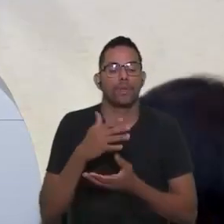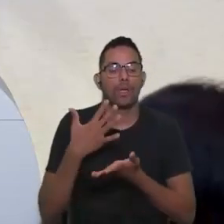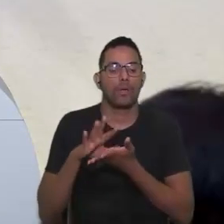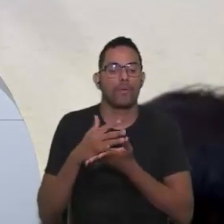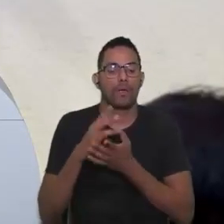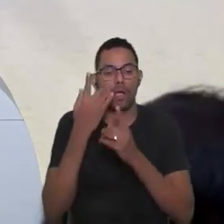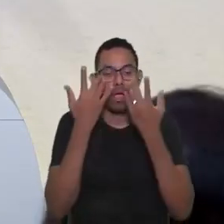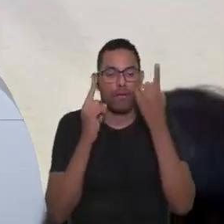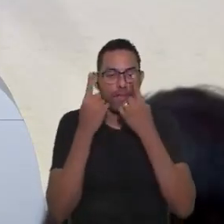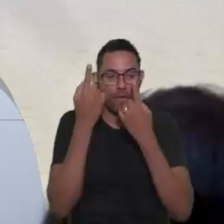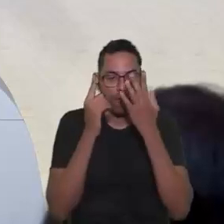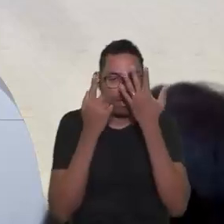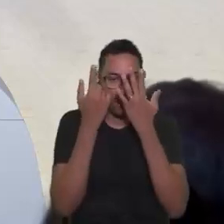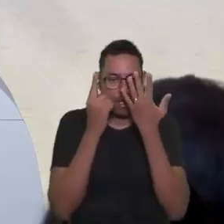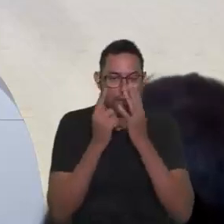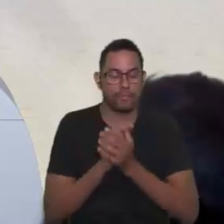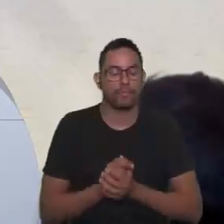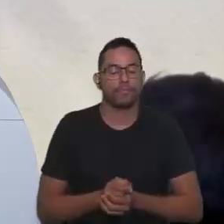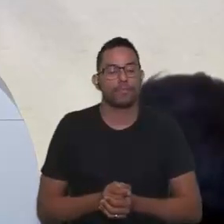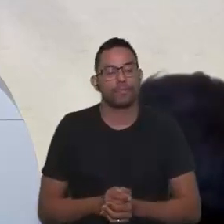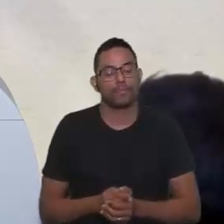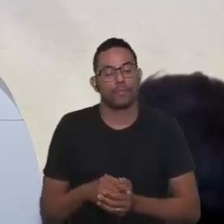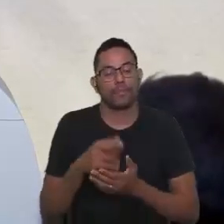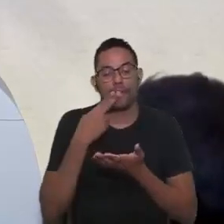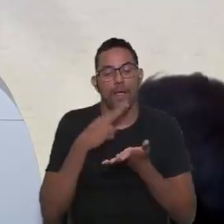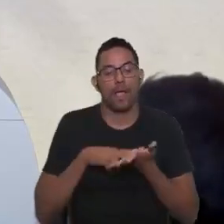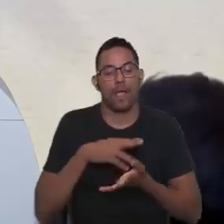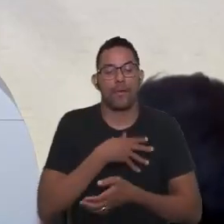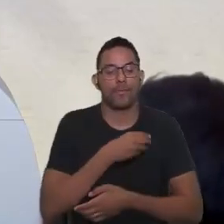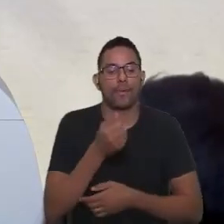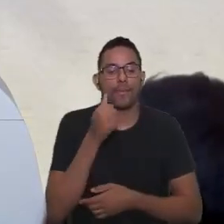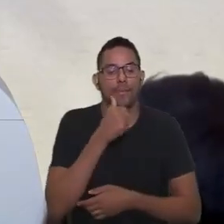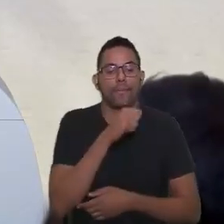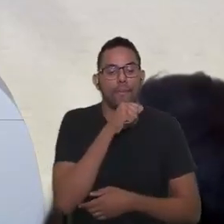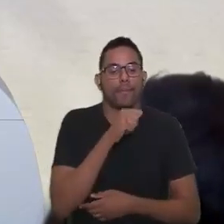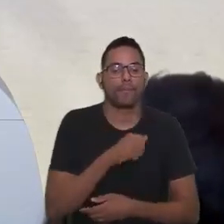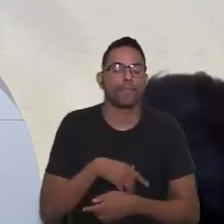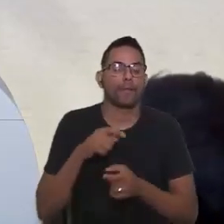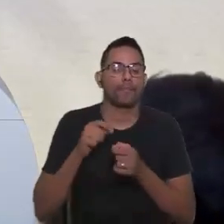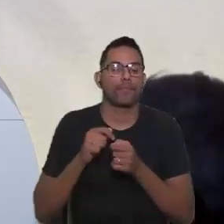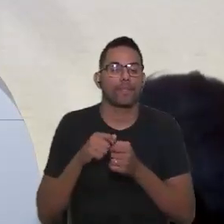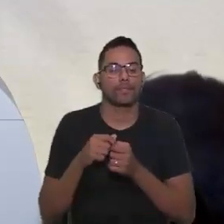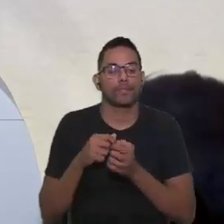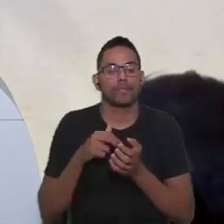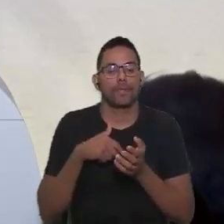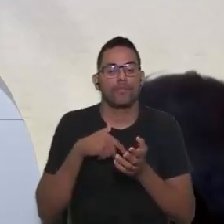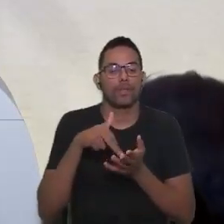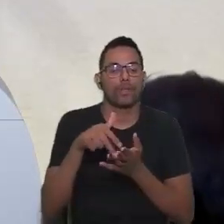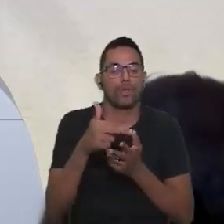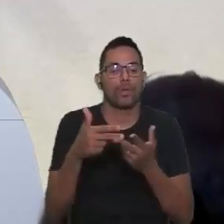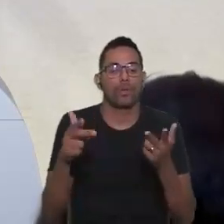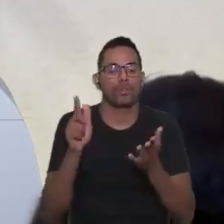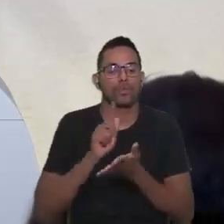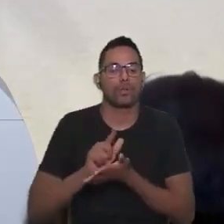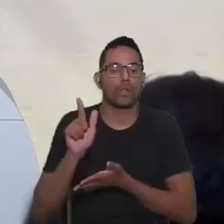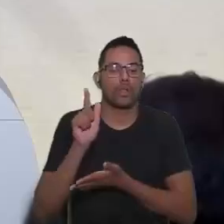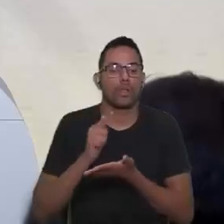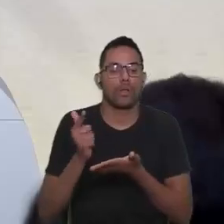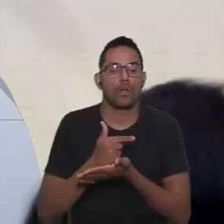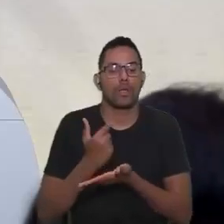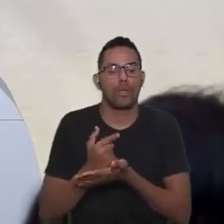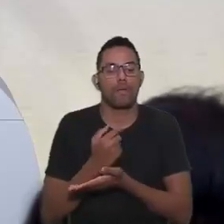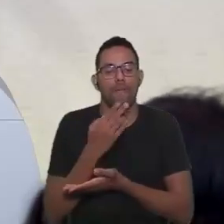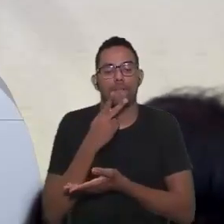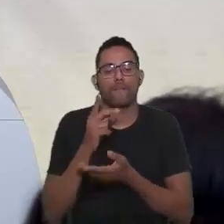essa carta, né? O desfile foi uma carta de um filho para a mãe, né? E eles fizeram na avenida uma coisa que o livro não faz, que